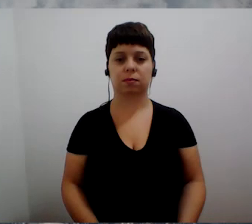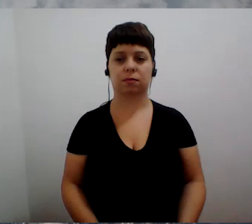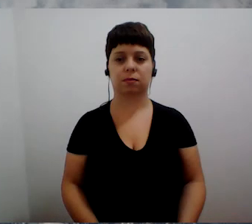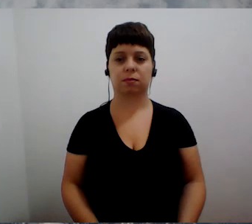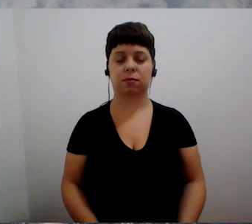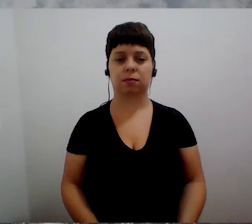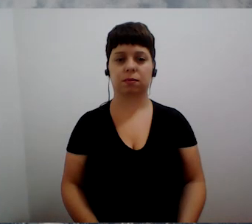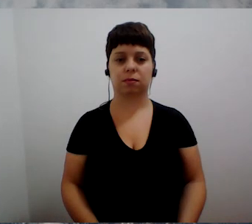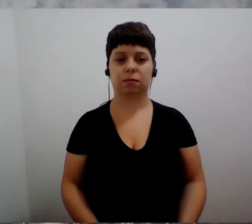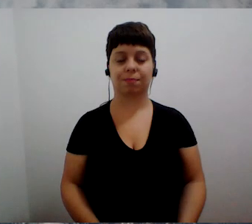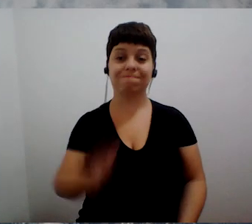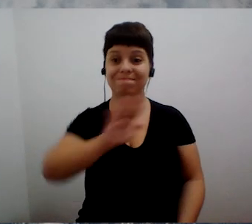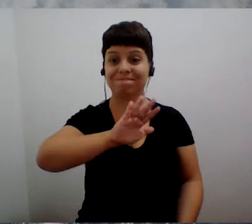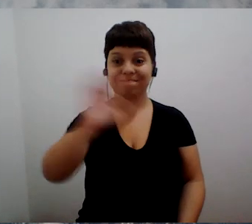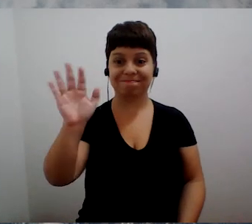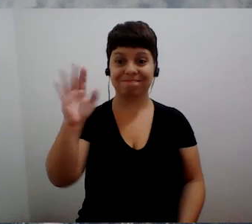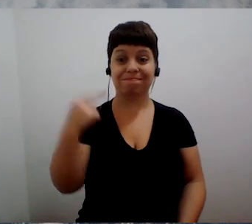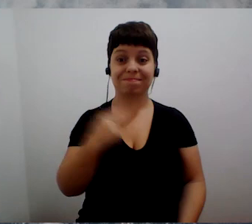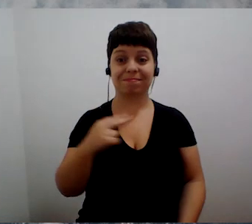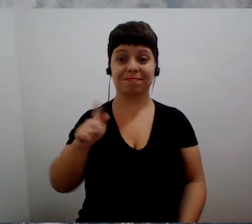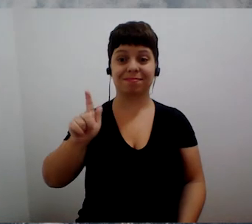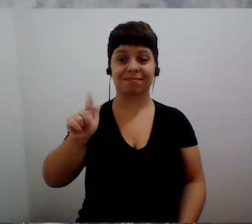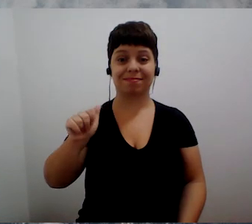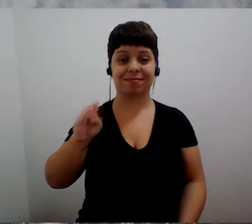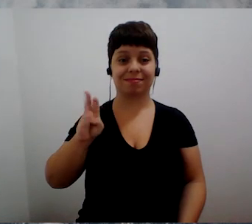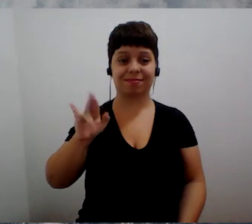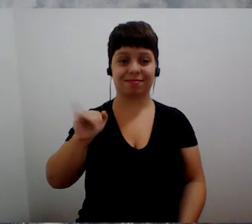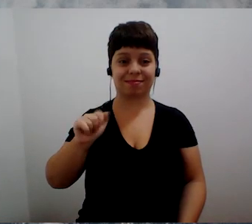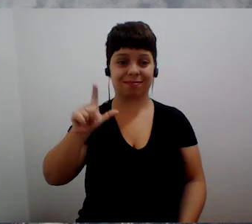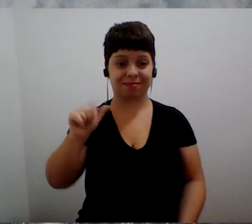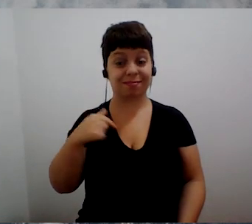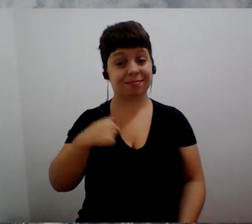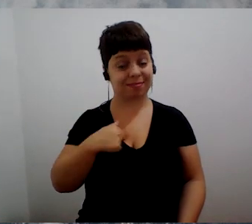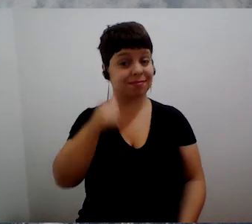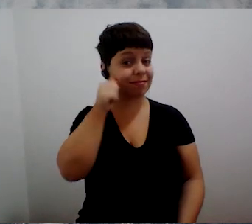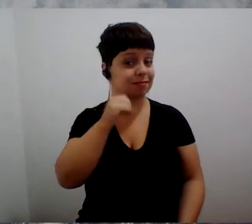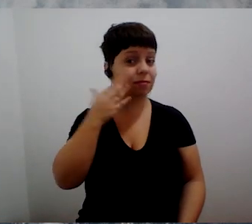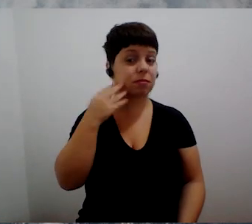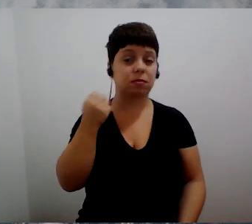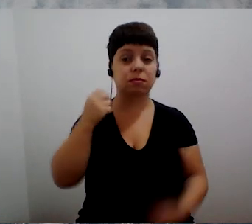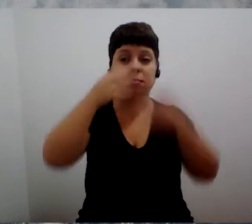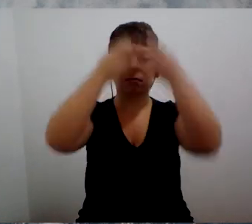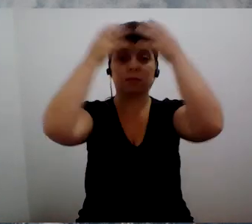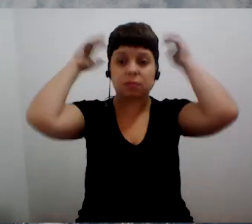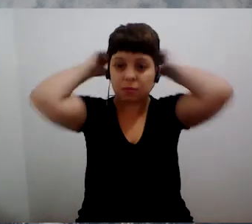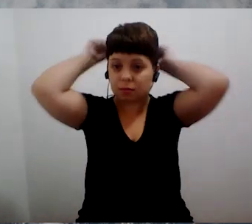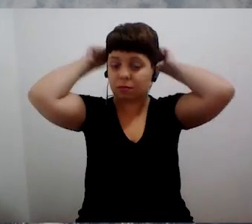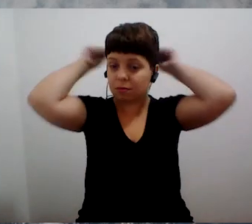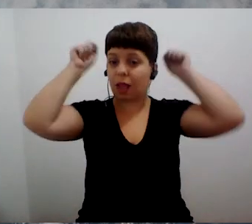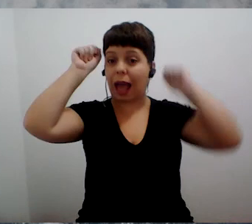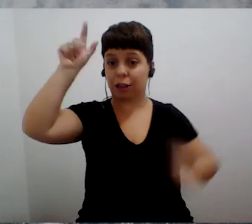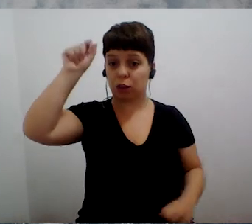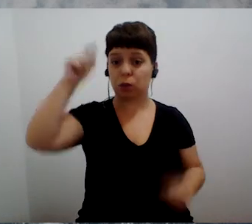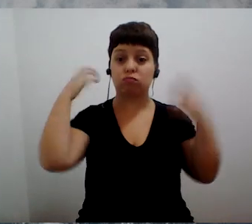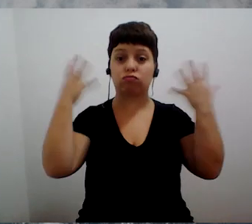Olá, meu nome é Gabriela Pimbermel, eu sou uma mulher branca, uso uma faixa de cabelo colorida, azul turquesa, tenho cabelo cacheado, com umas